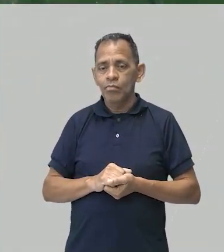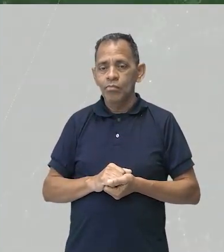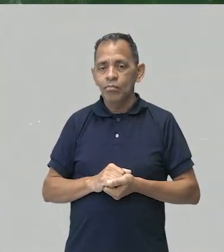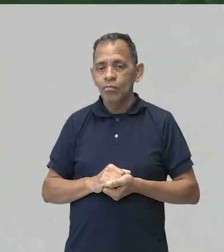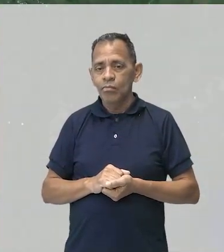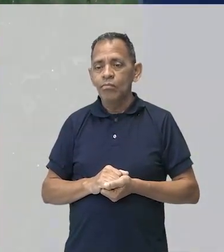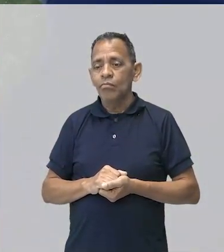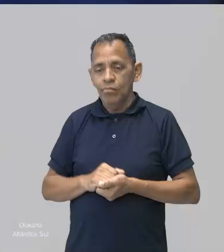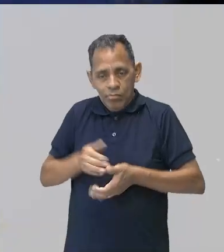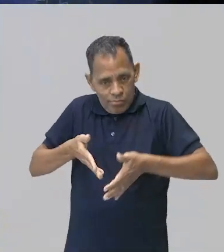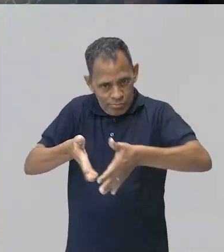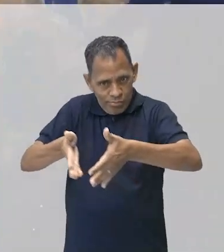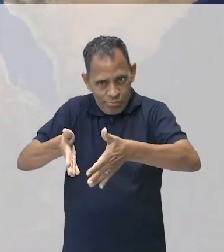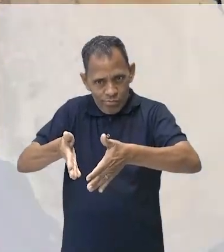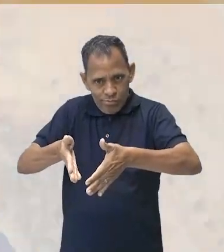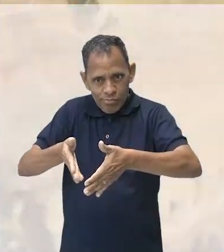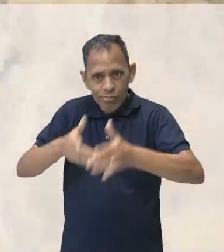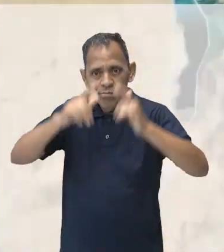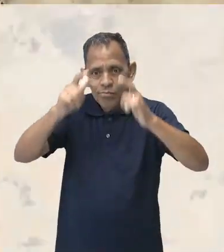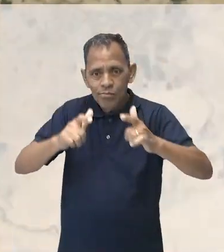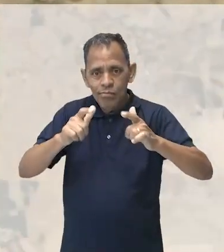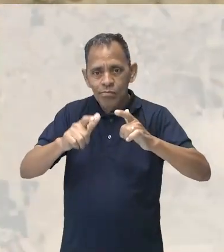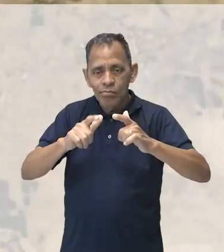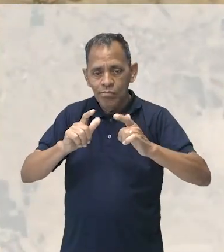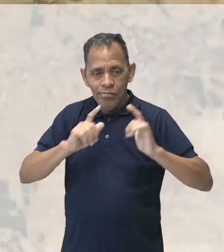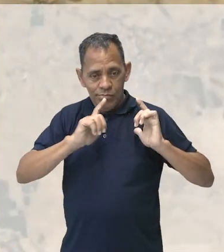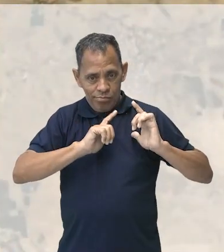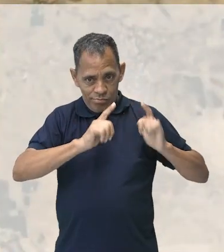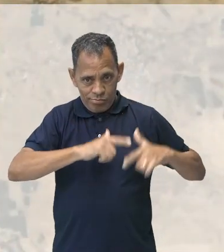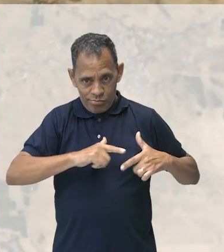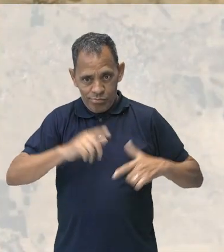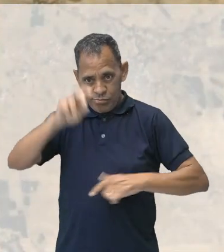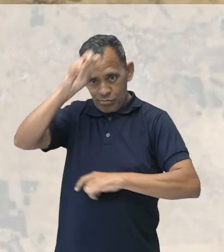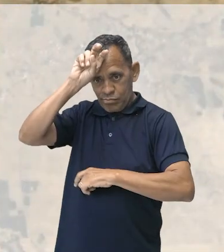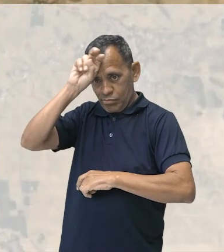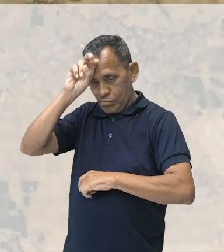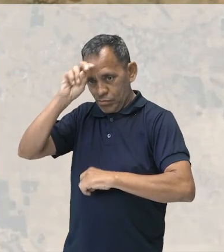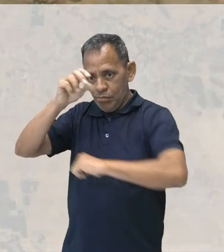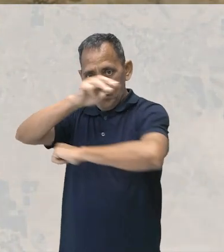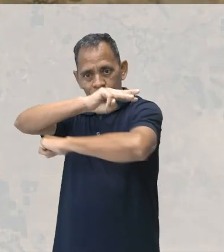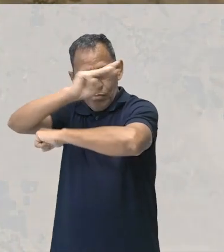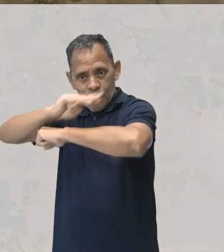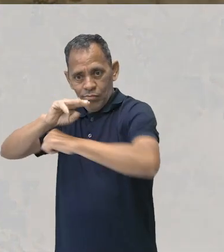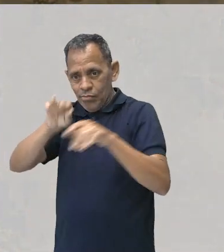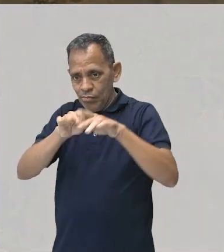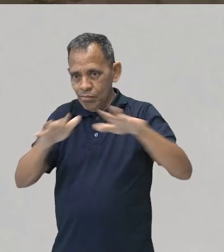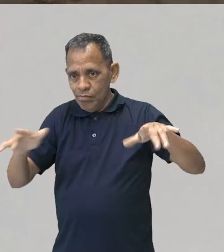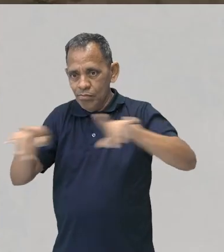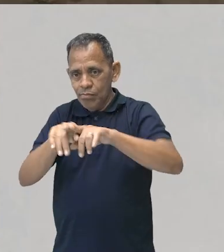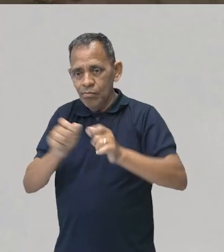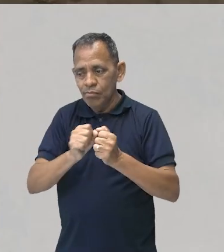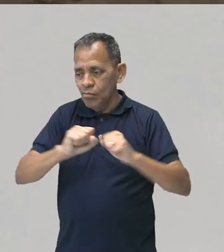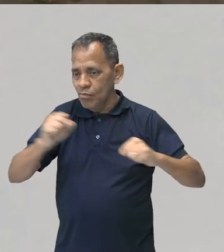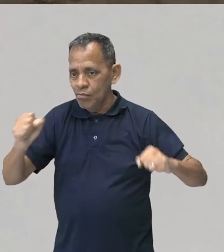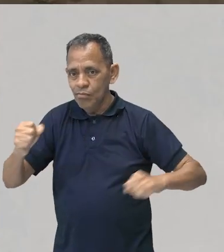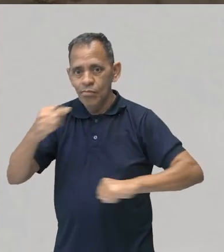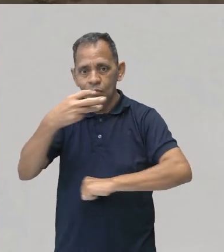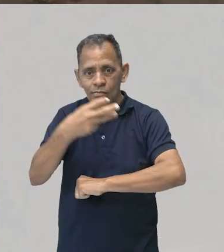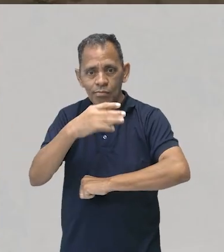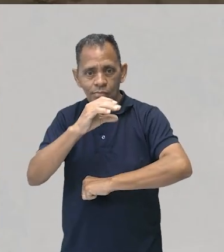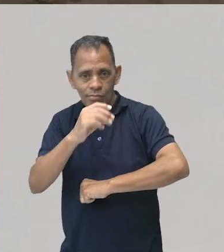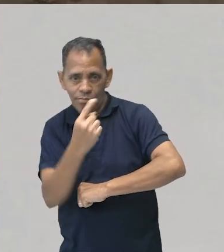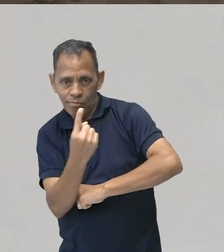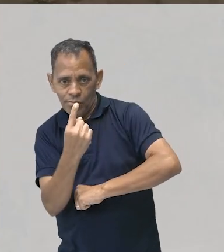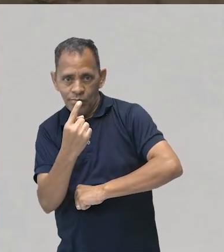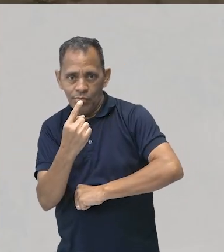A faixa de Gaza, situada entre Israel, o Egito e o Mar Mediterrâneo, abrange uma extensão de 41 quilômetros